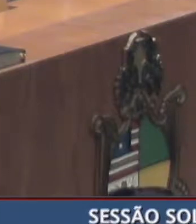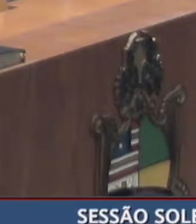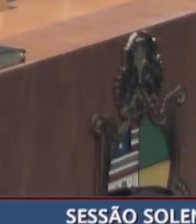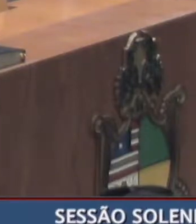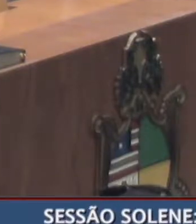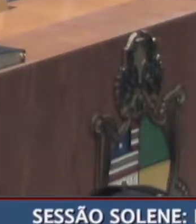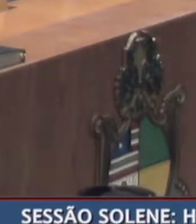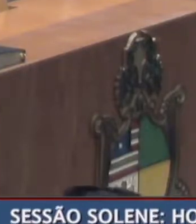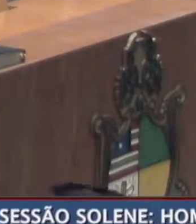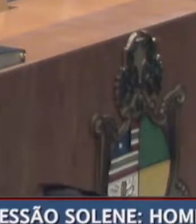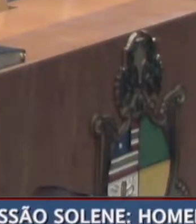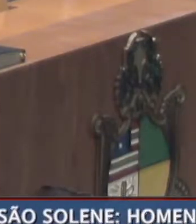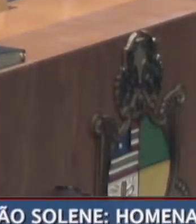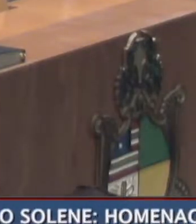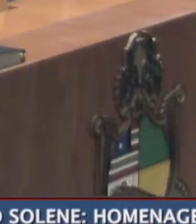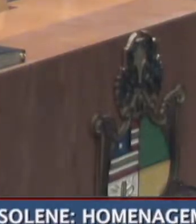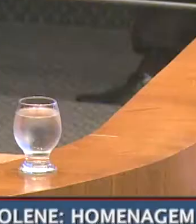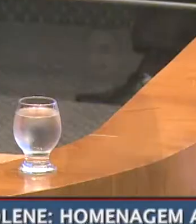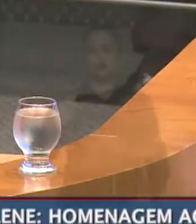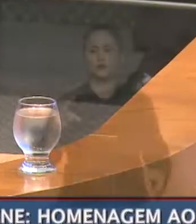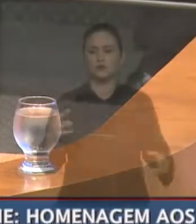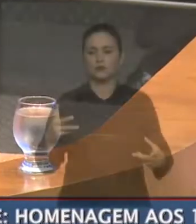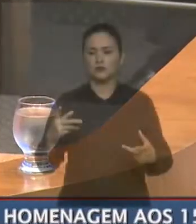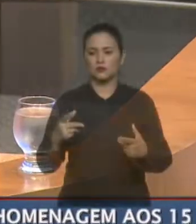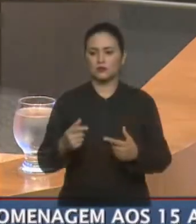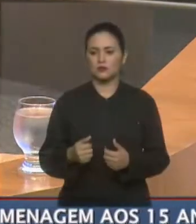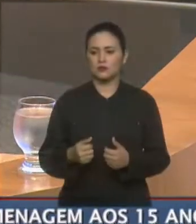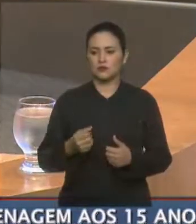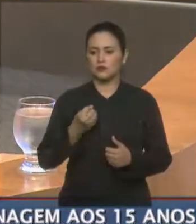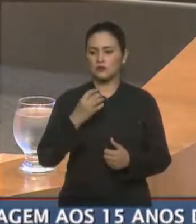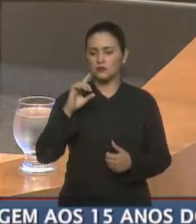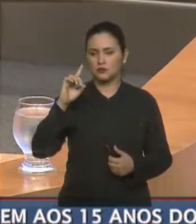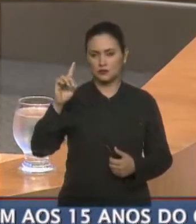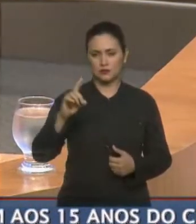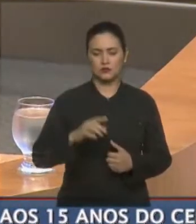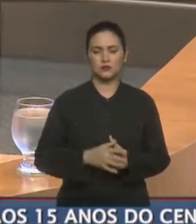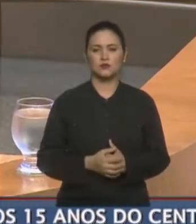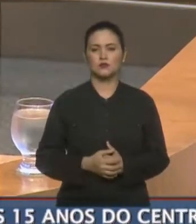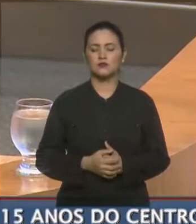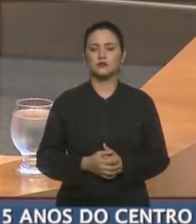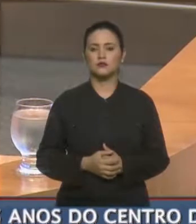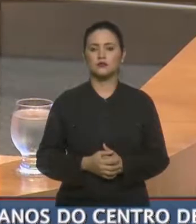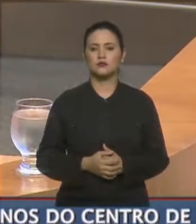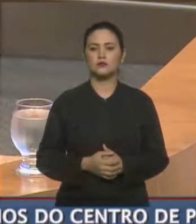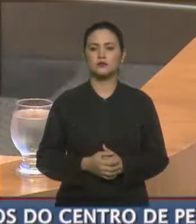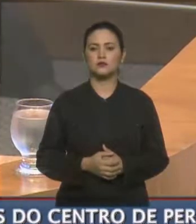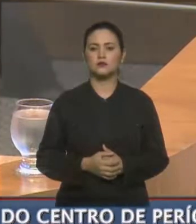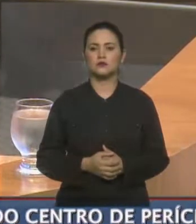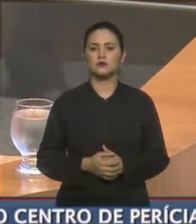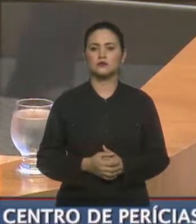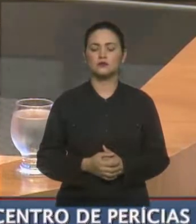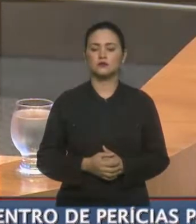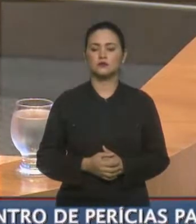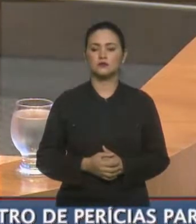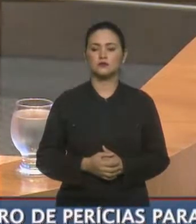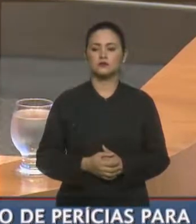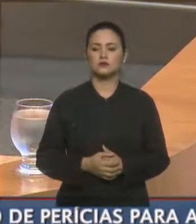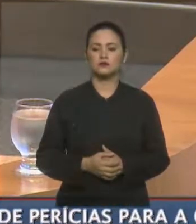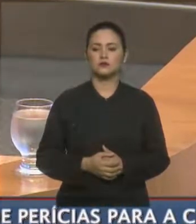Bom dia a todos e a todas. Cumprimentar a mesa em nome do presidente da sessão, o deputado Zito